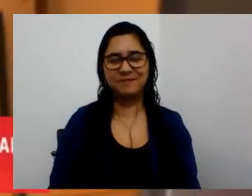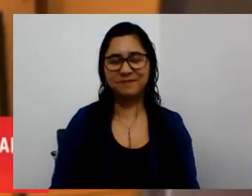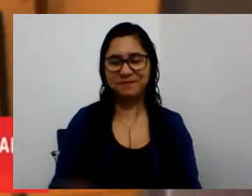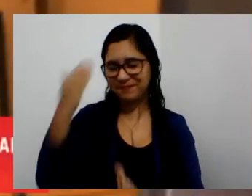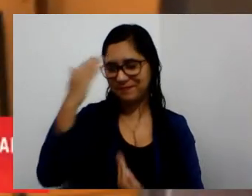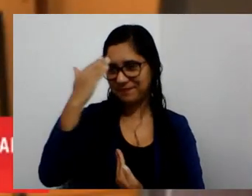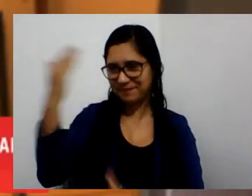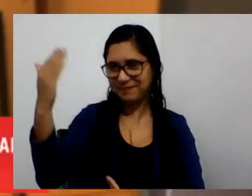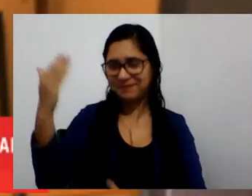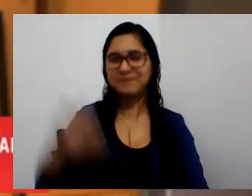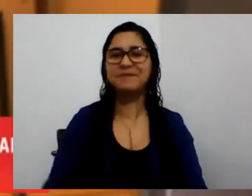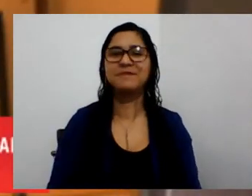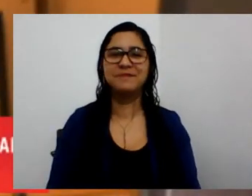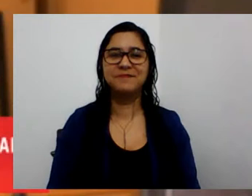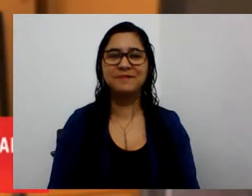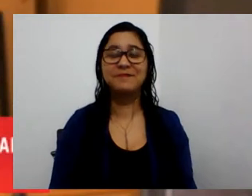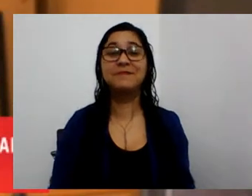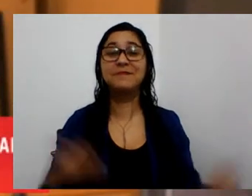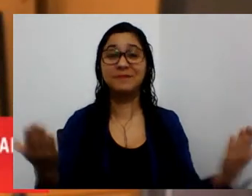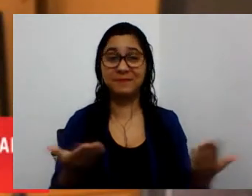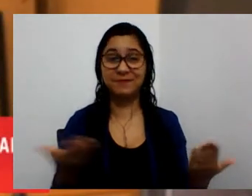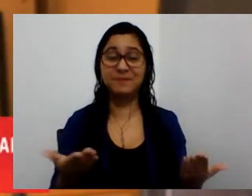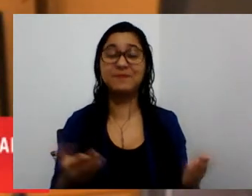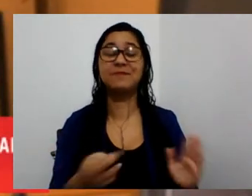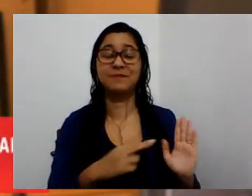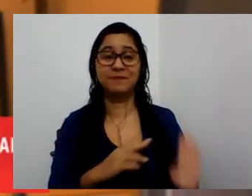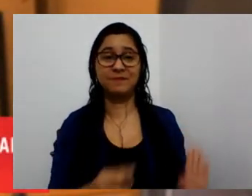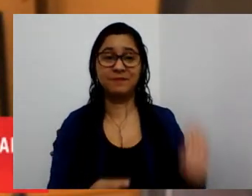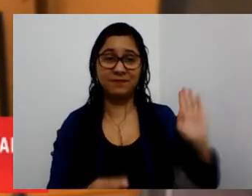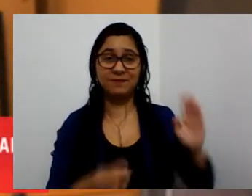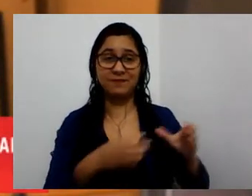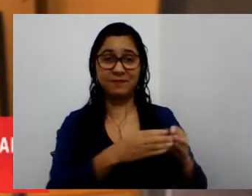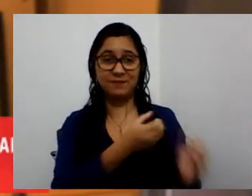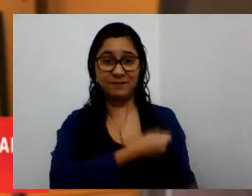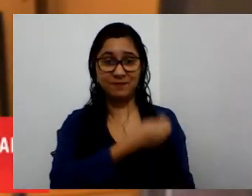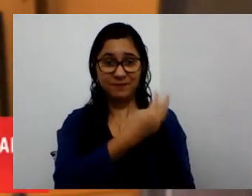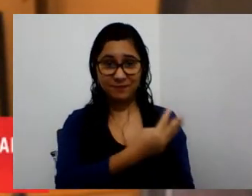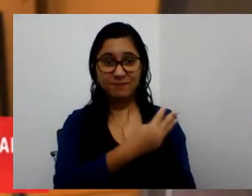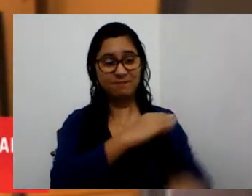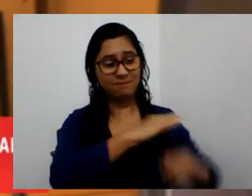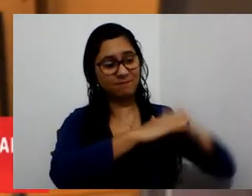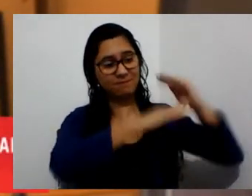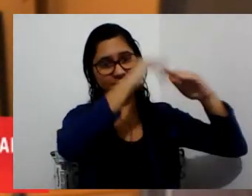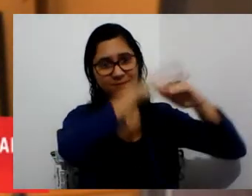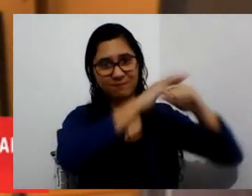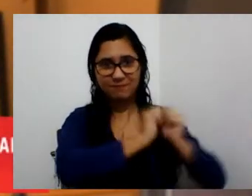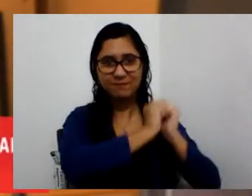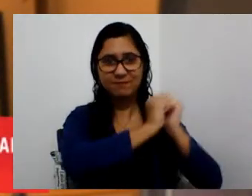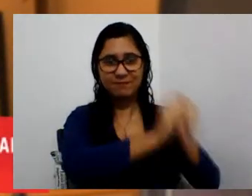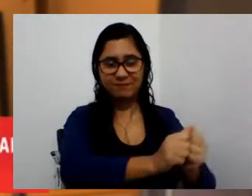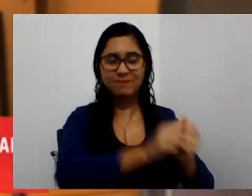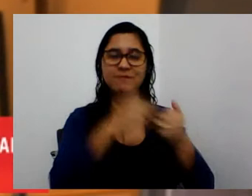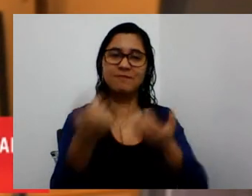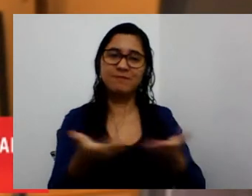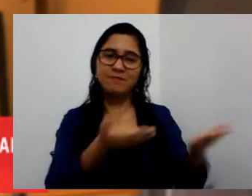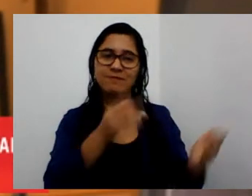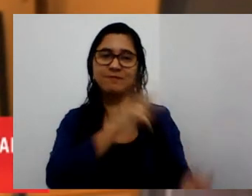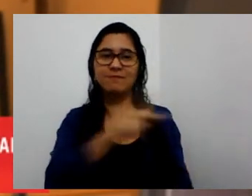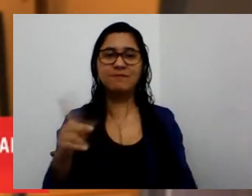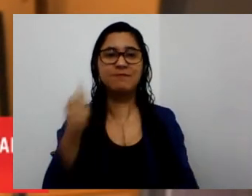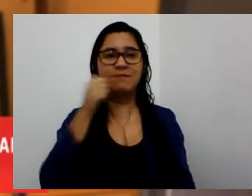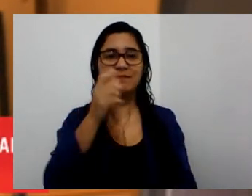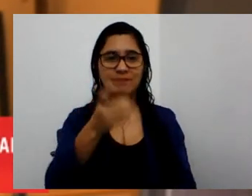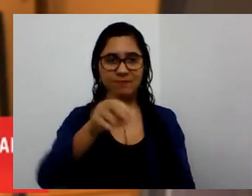Obrigado. Por fim, eu me dirijo à candidatura de número 3, Construir Juntos, e passo a palavra à professora doutora